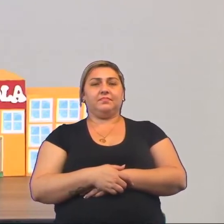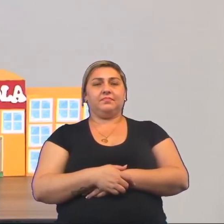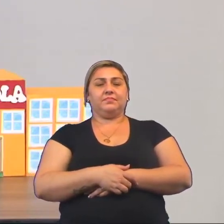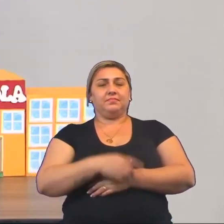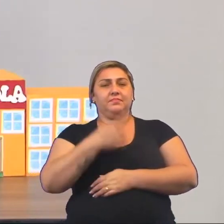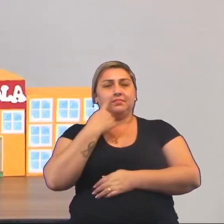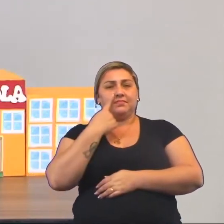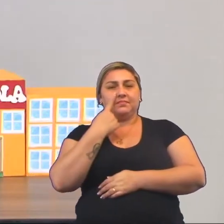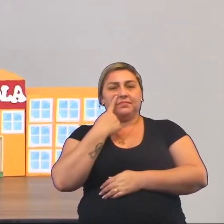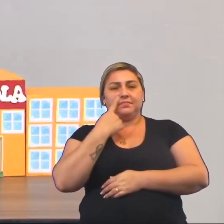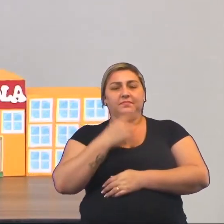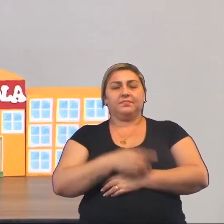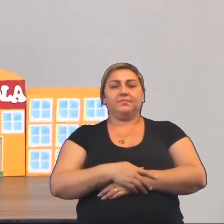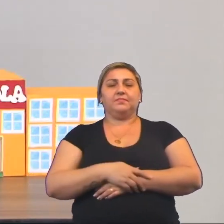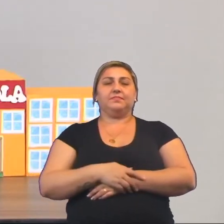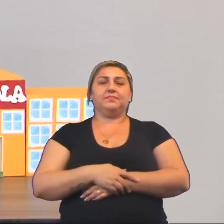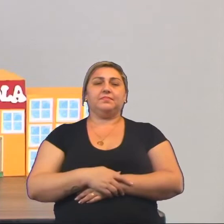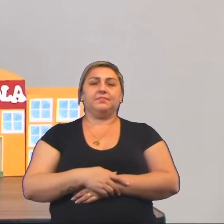Então vamos lá.